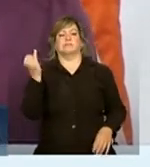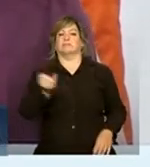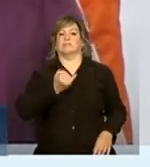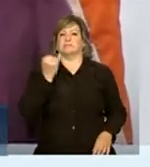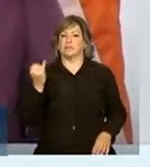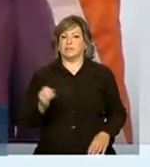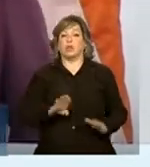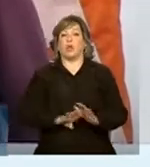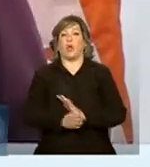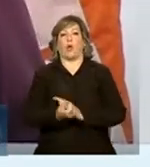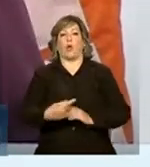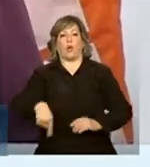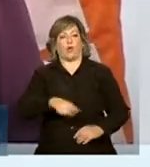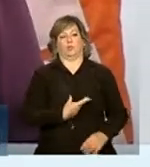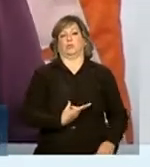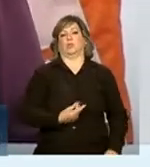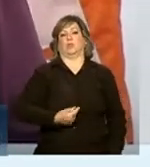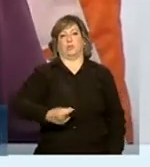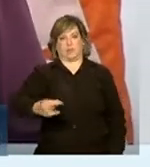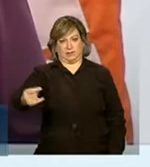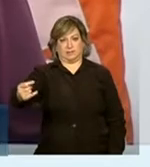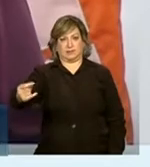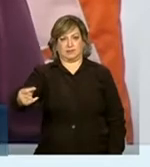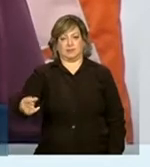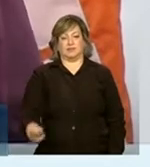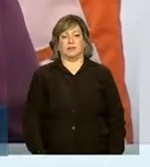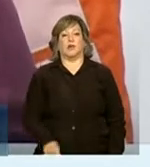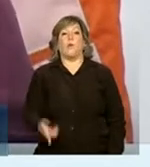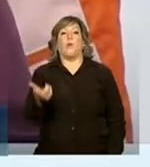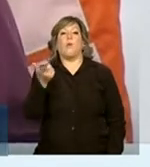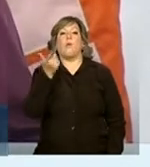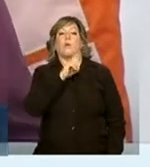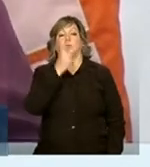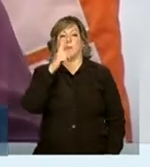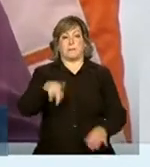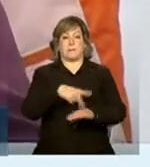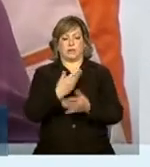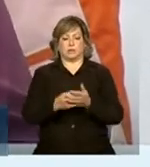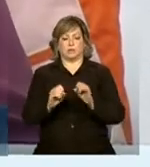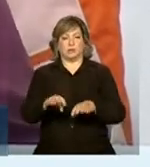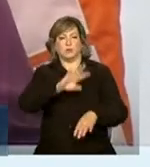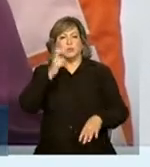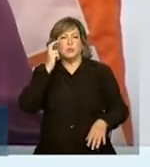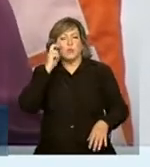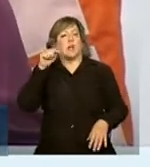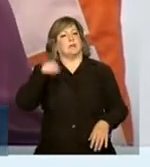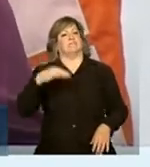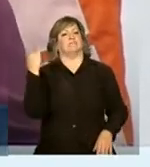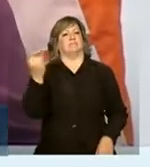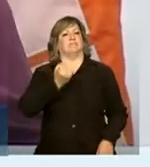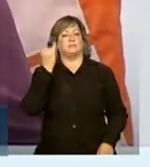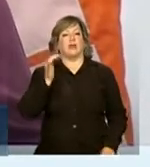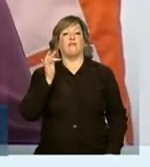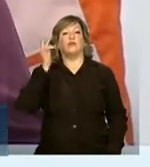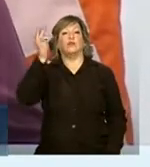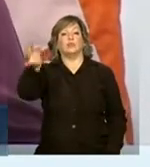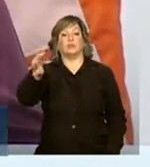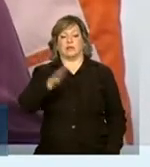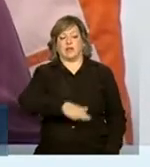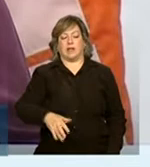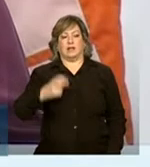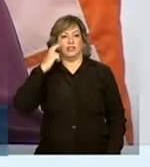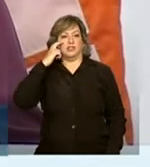de torná-los perenes. A conquista de um país na área de educação é uma conquista do